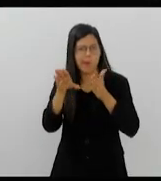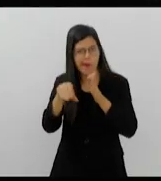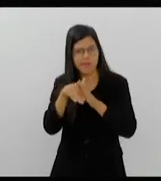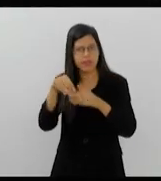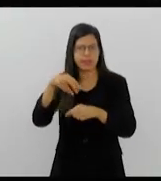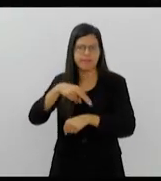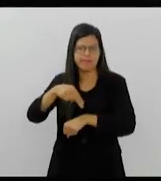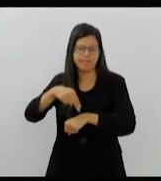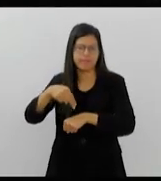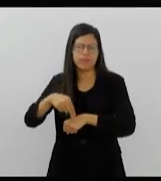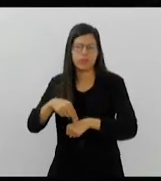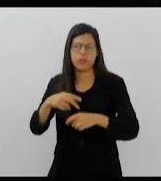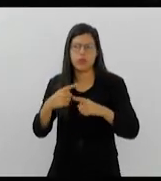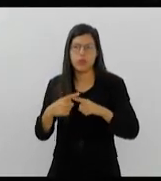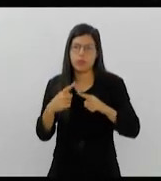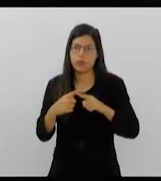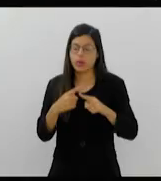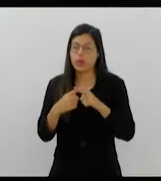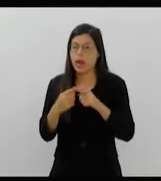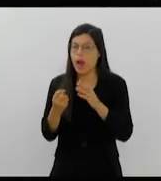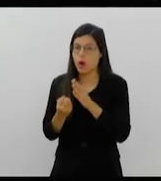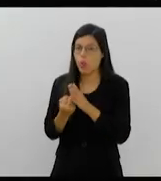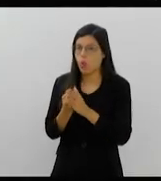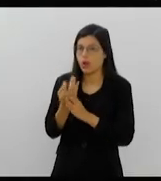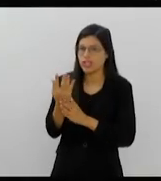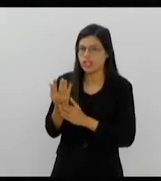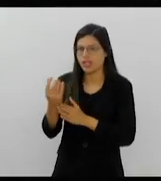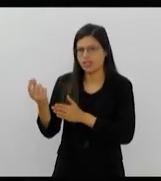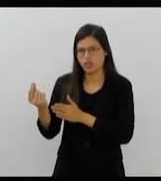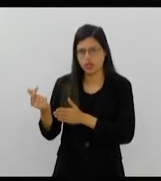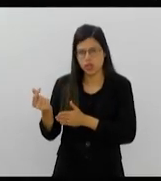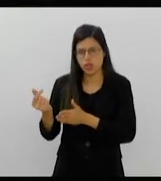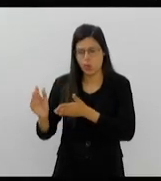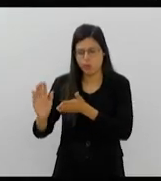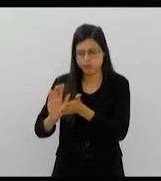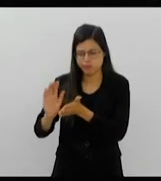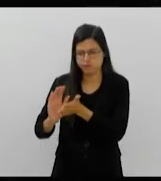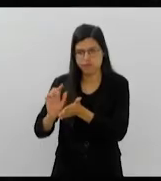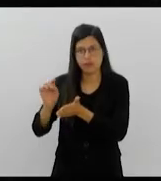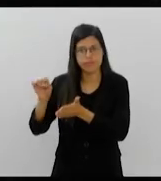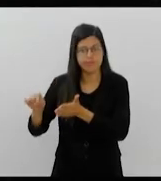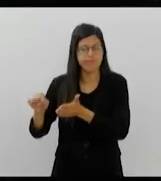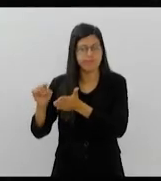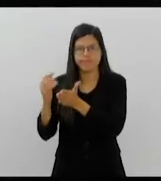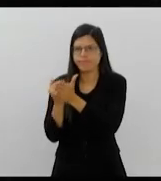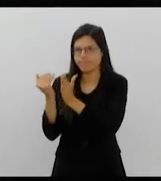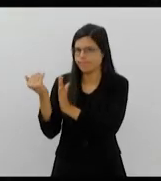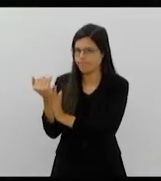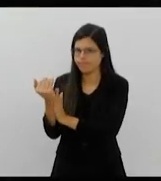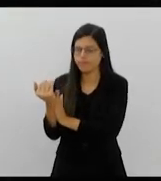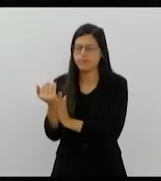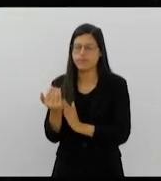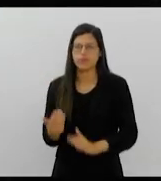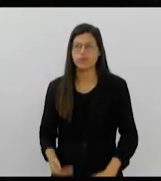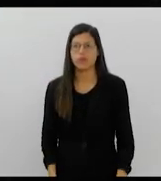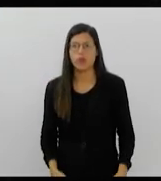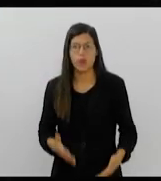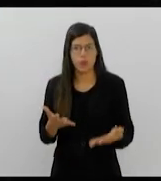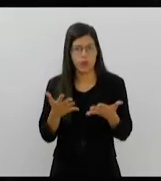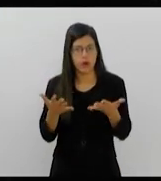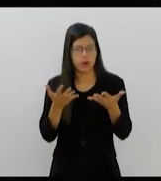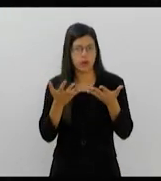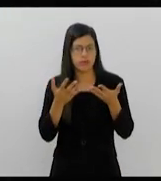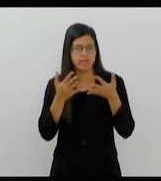o volume de recursos lá é muito grande. Então, eu que chamo a